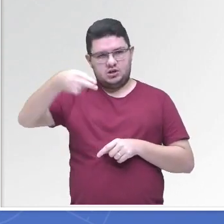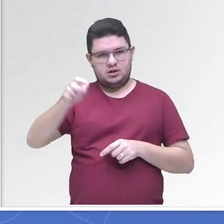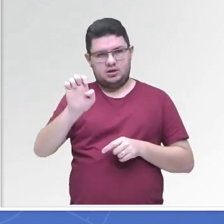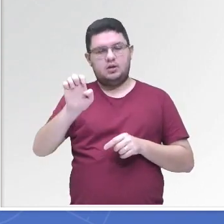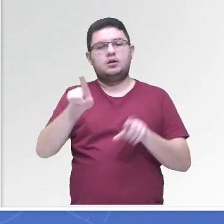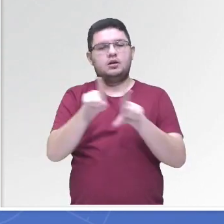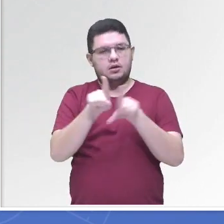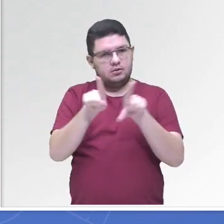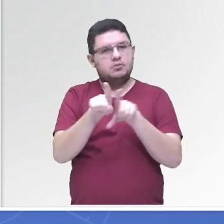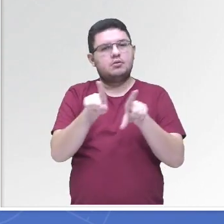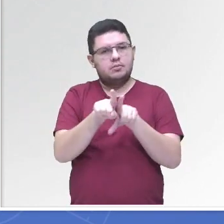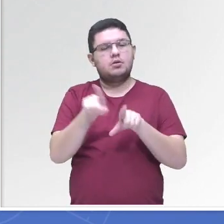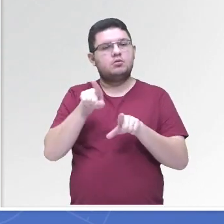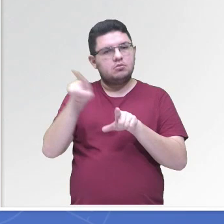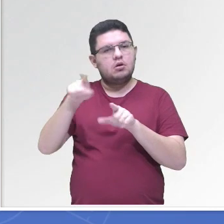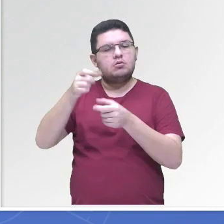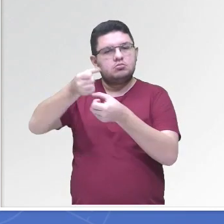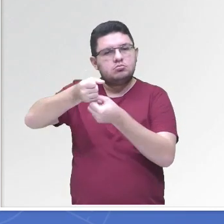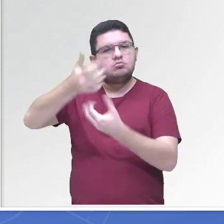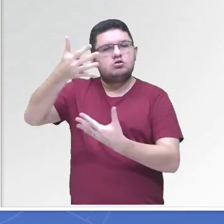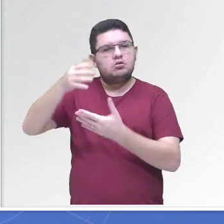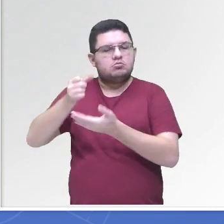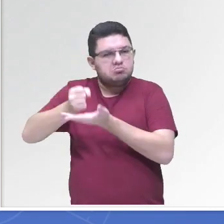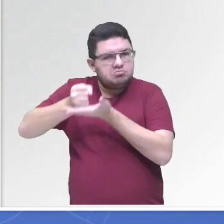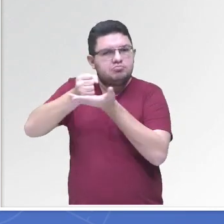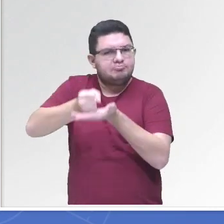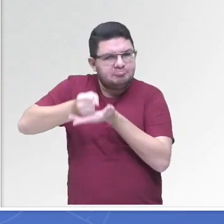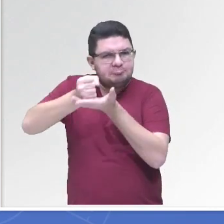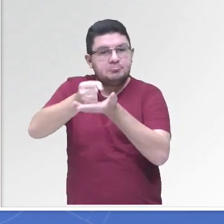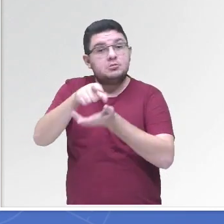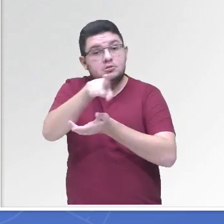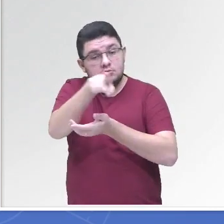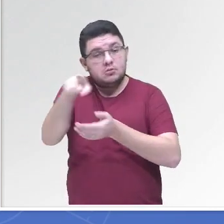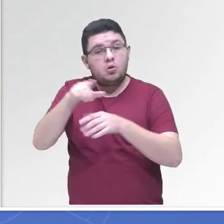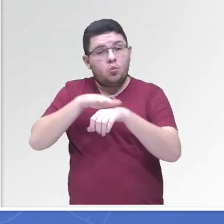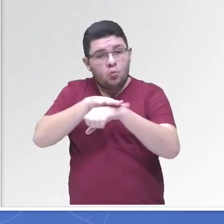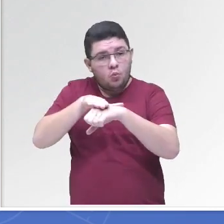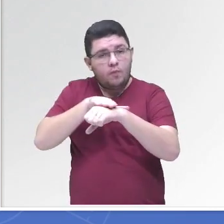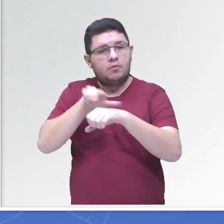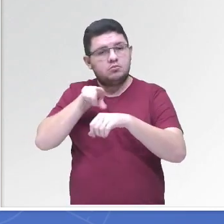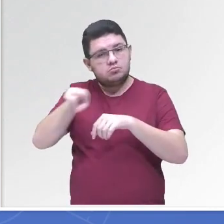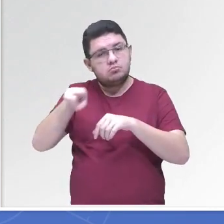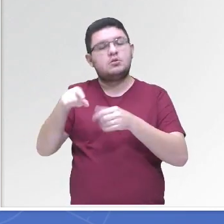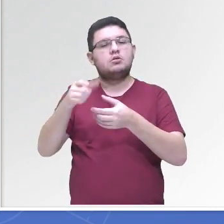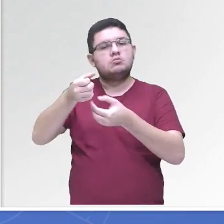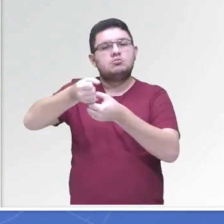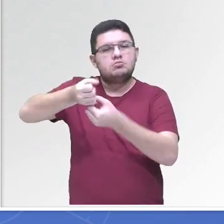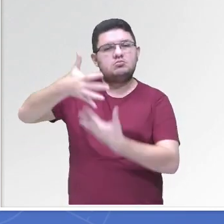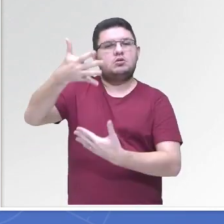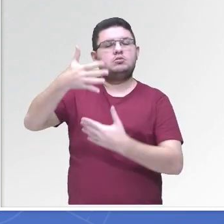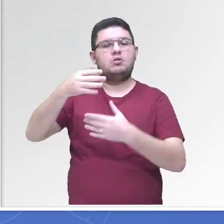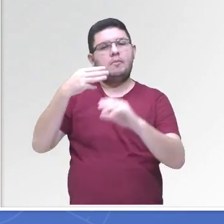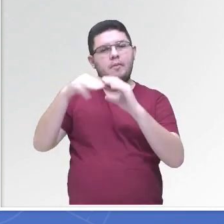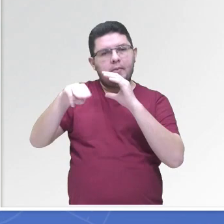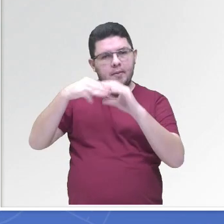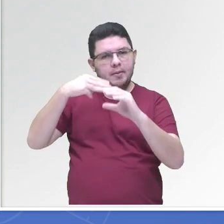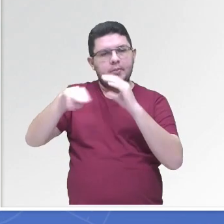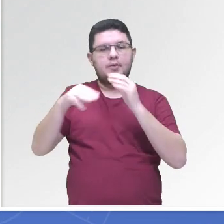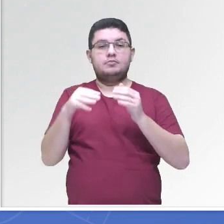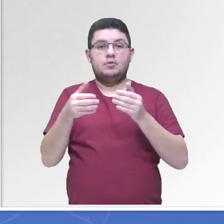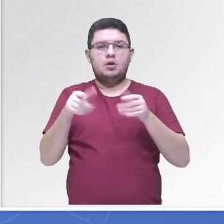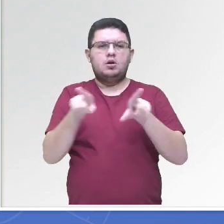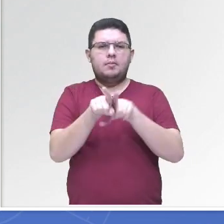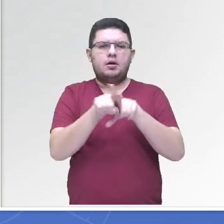as possíveis questões, tá? E no final aqui da aula a gente vai ter esse momento de interatividade, né? Esse momento que vocês vão poder participar